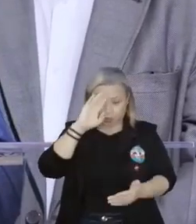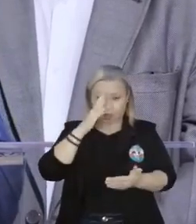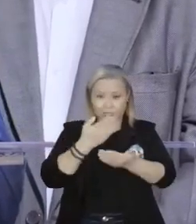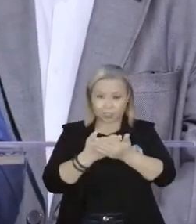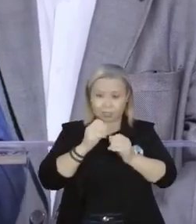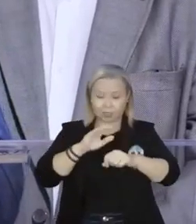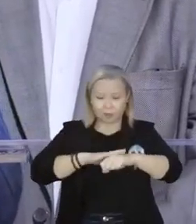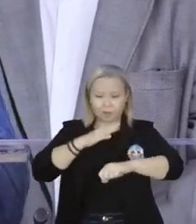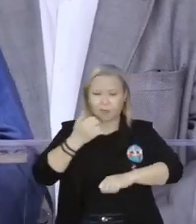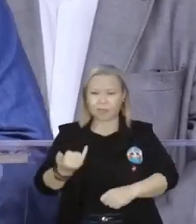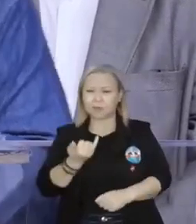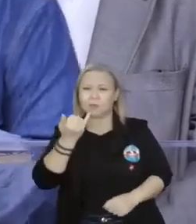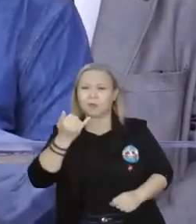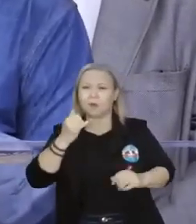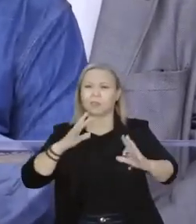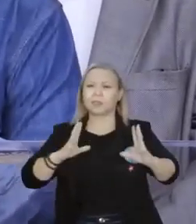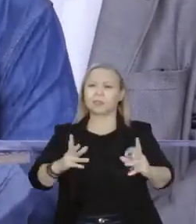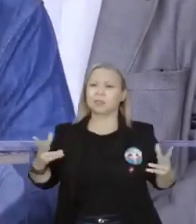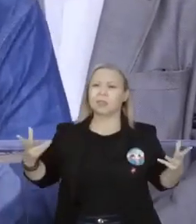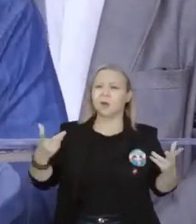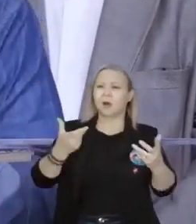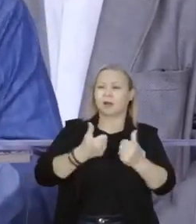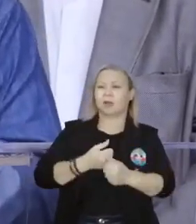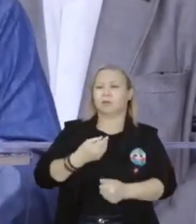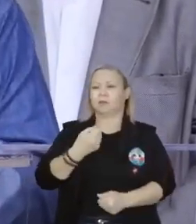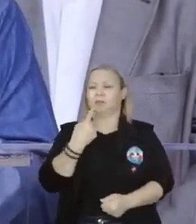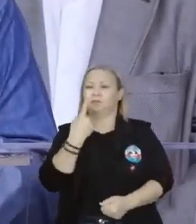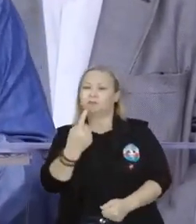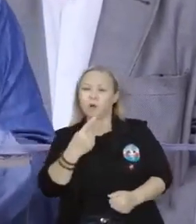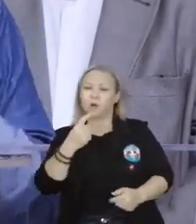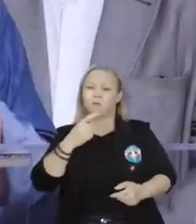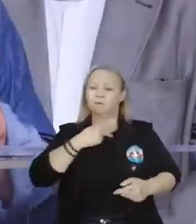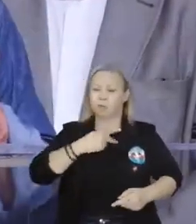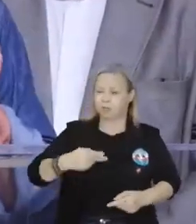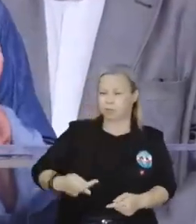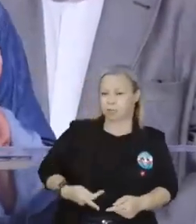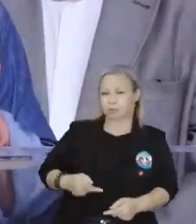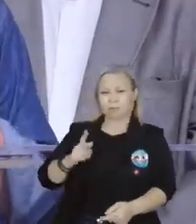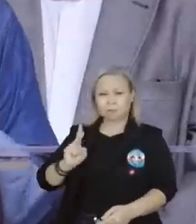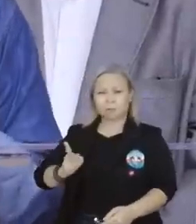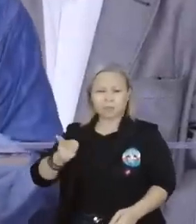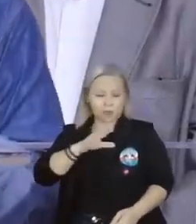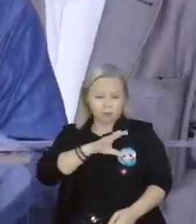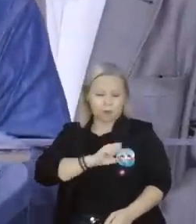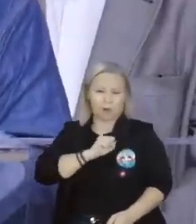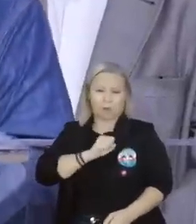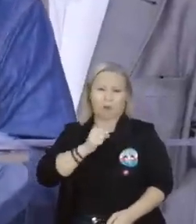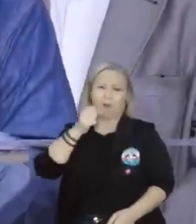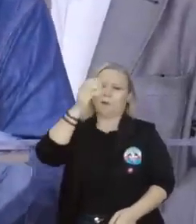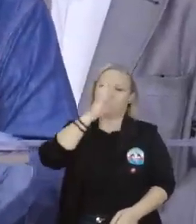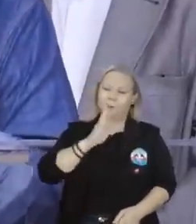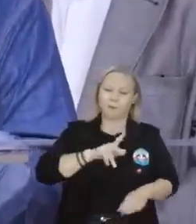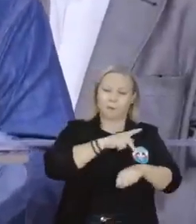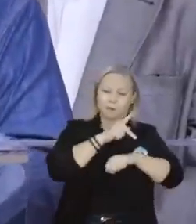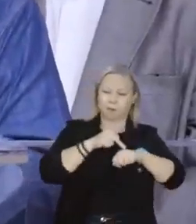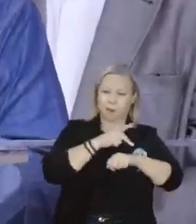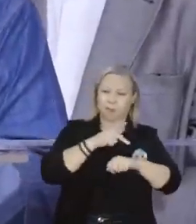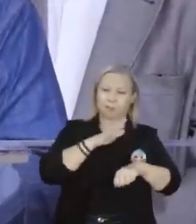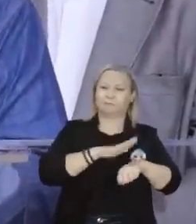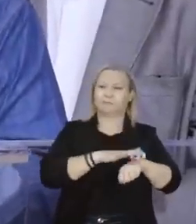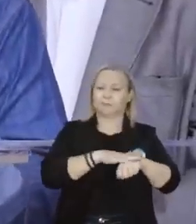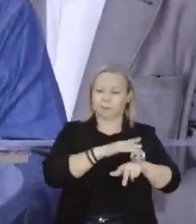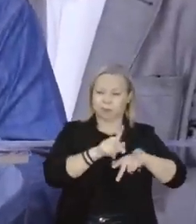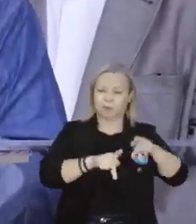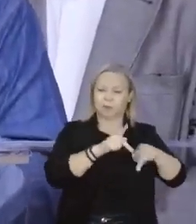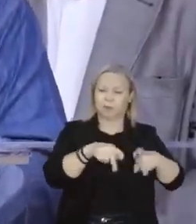de um bom governante será sempre o amor pelo seu país e pelo seu povo. No que depender